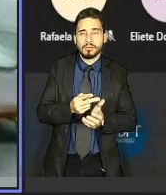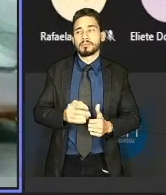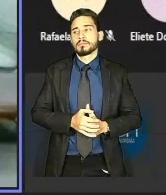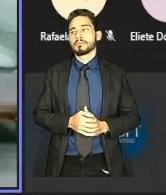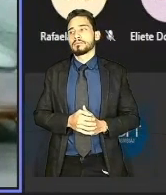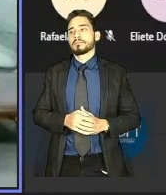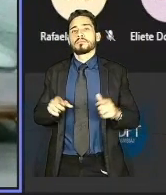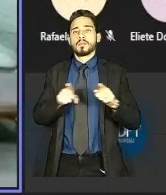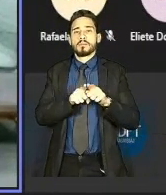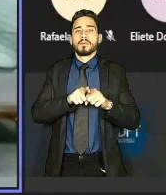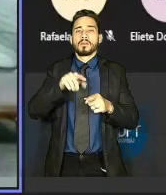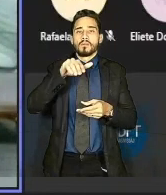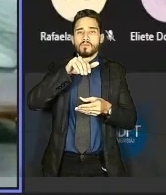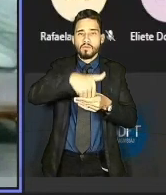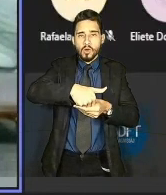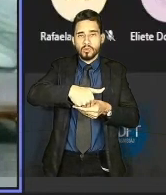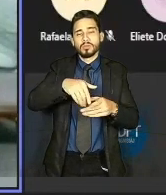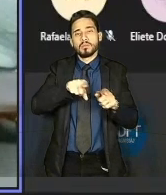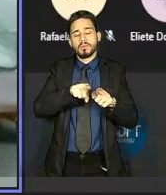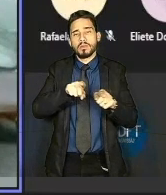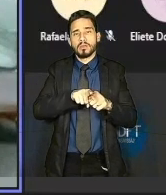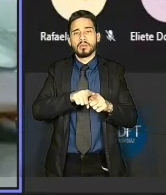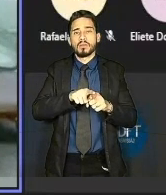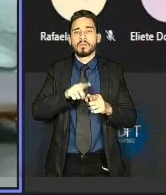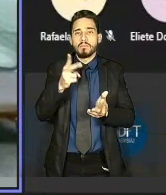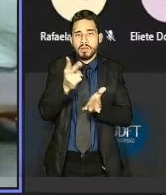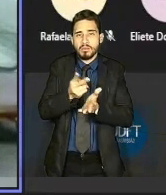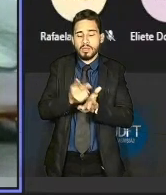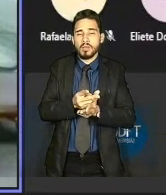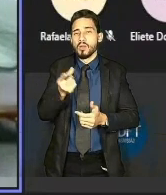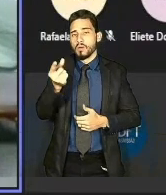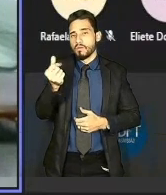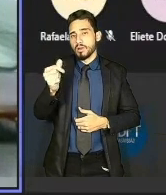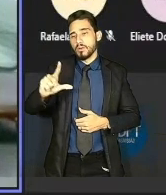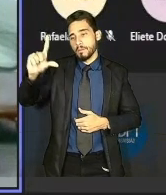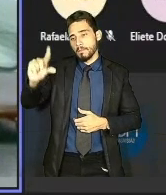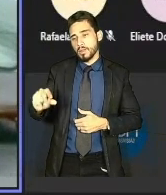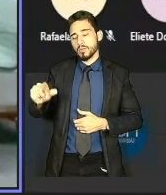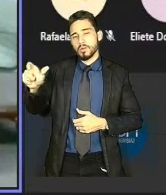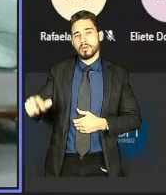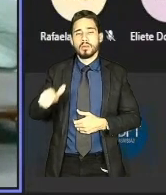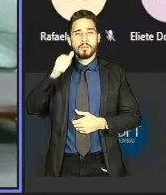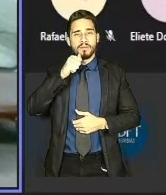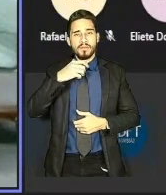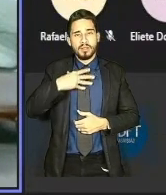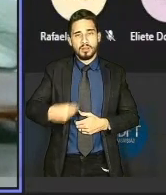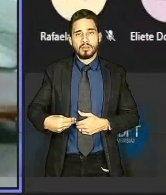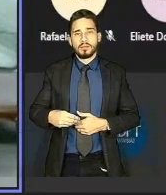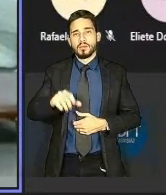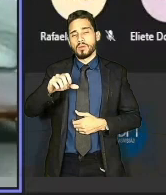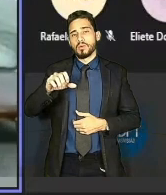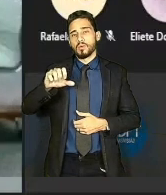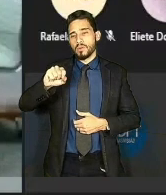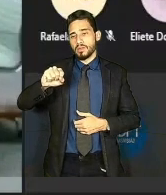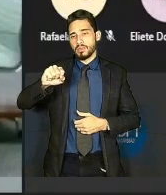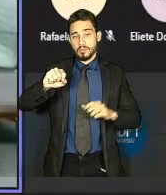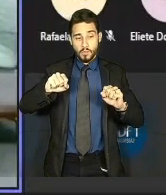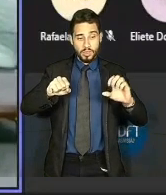Pois é, e está mantendo no seu voto, está mantendo o valor menor para a